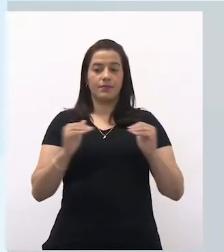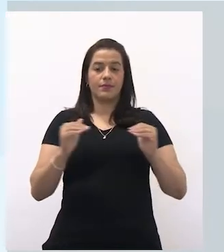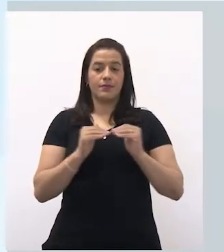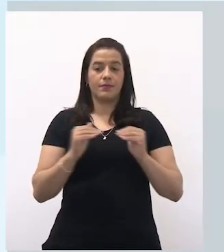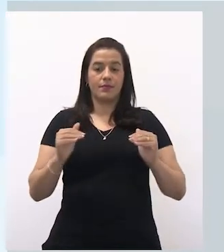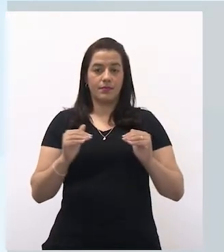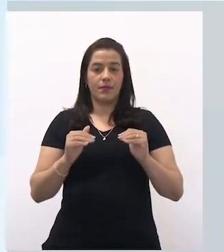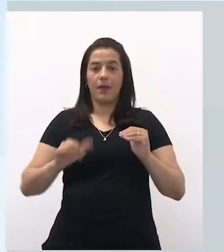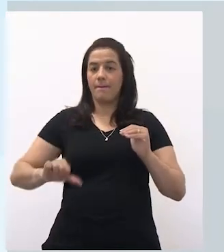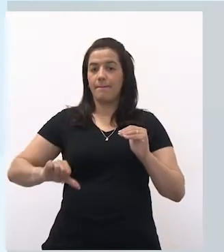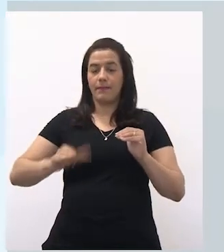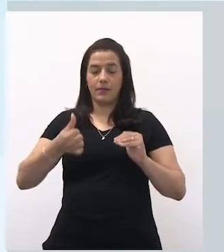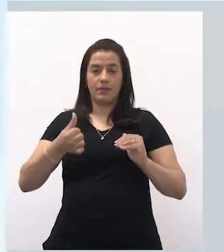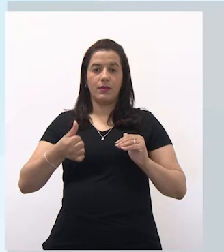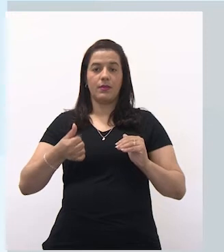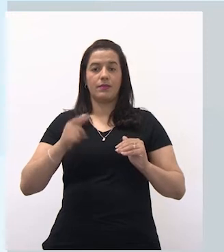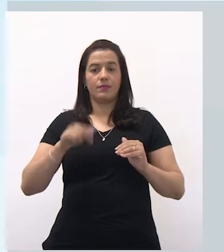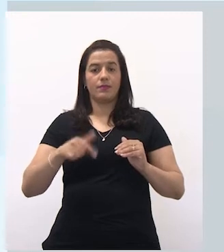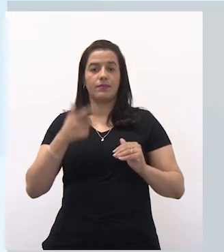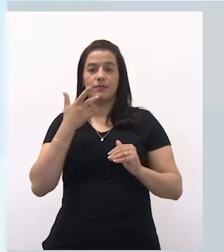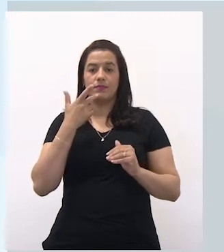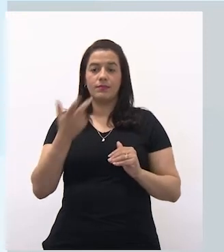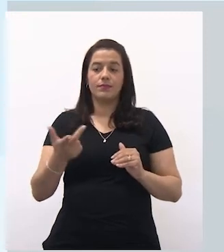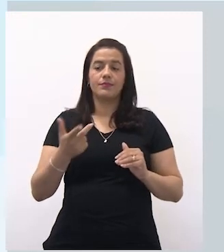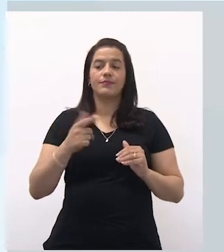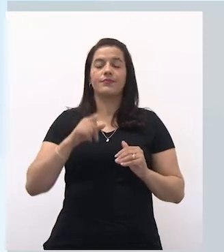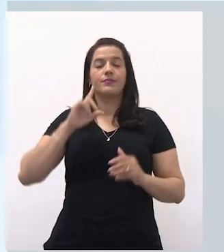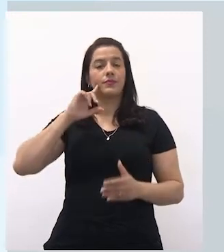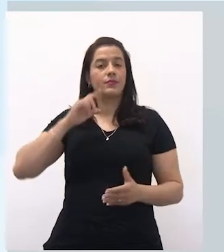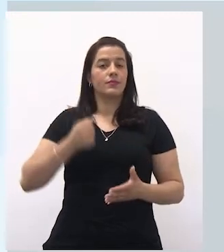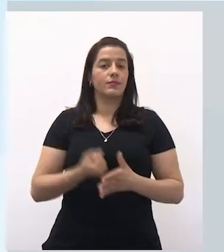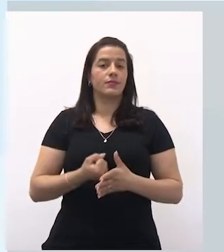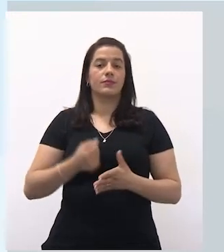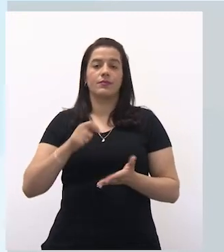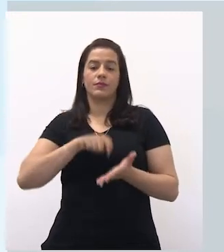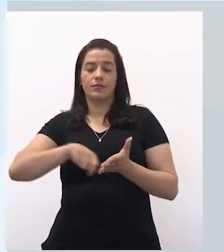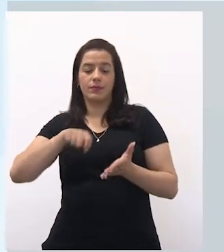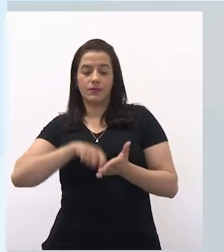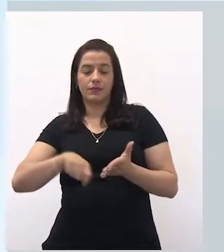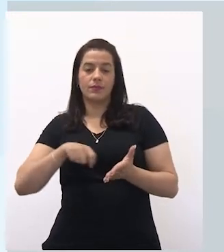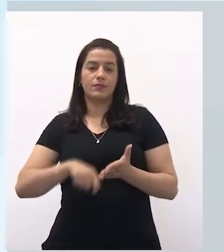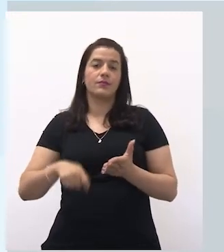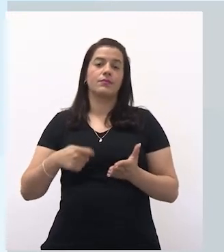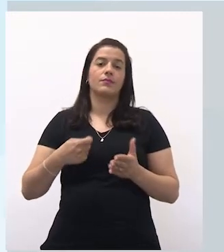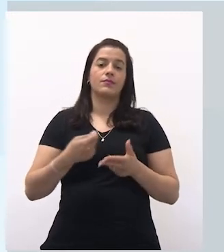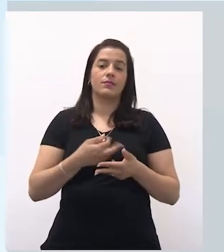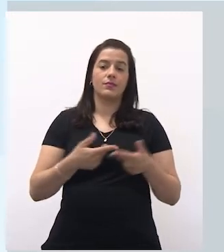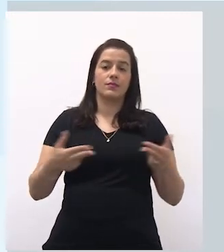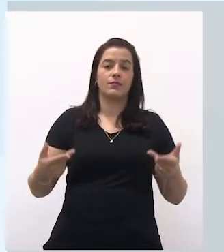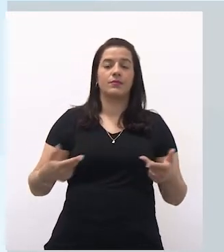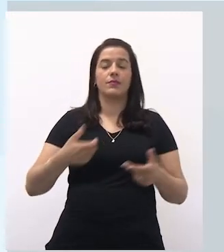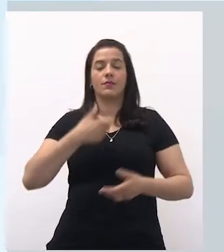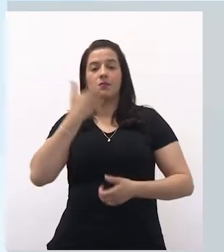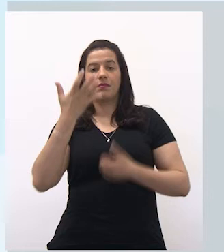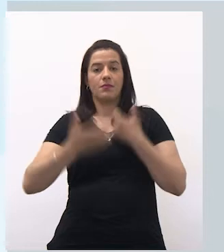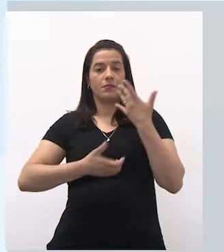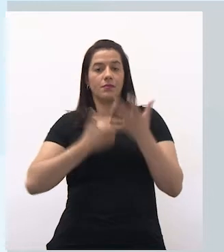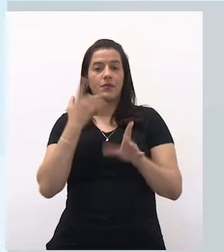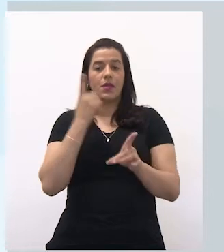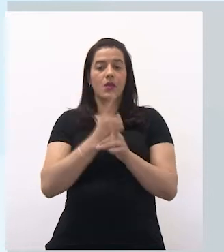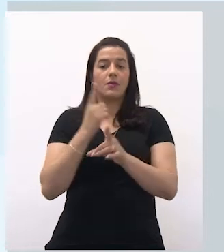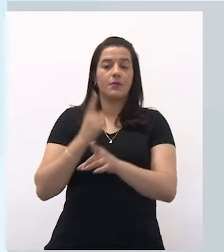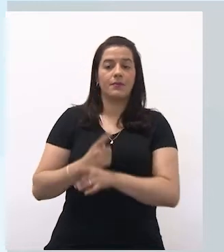de apontar, de declarar, de definir, de descrever, enunciar, esboçar,